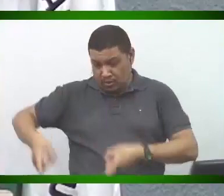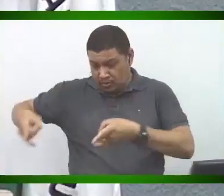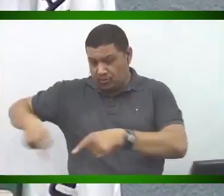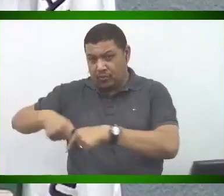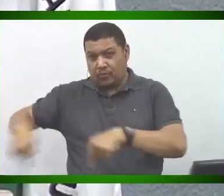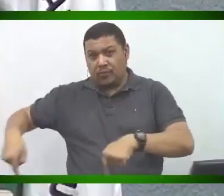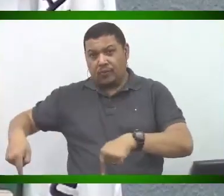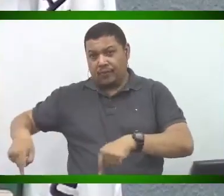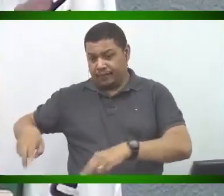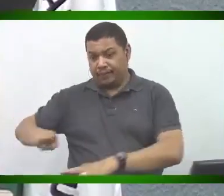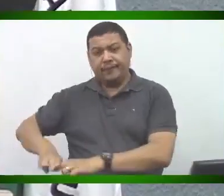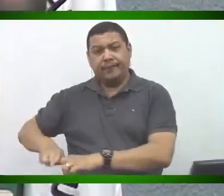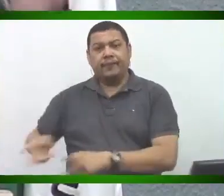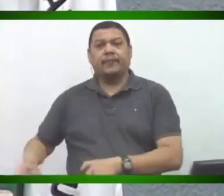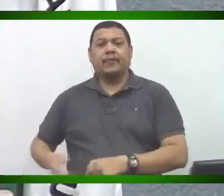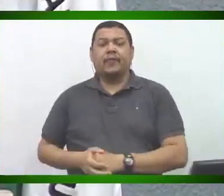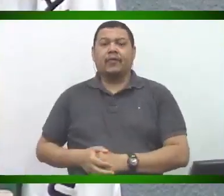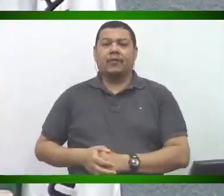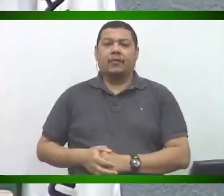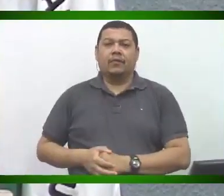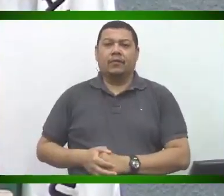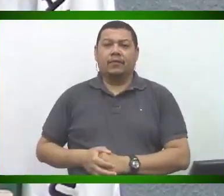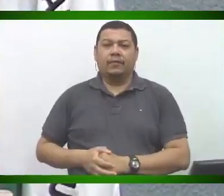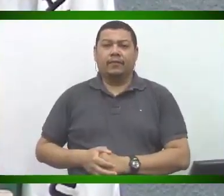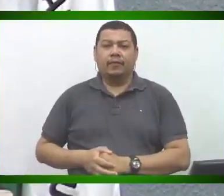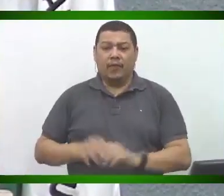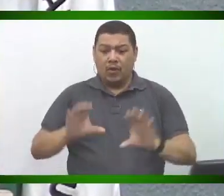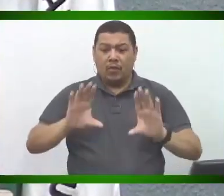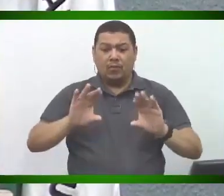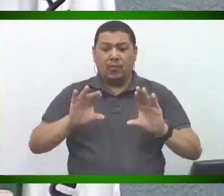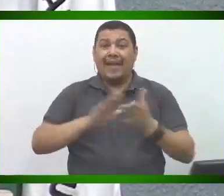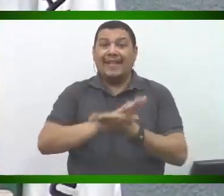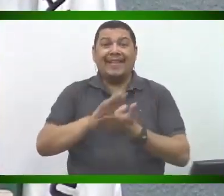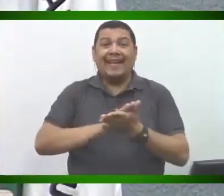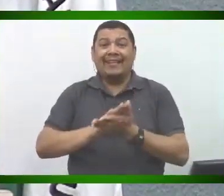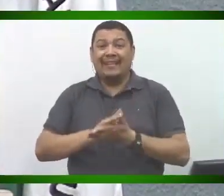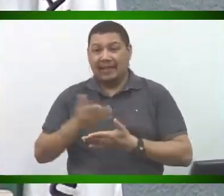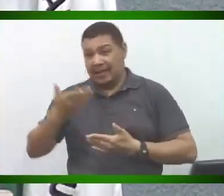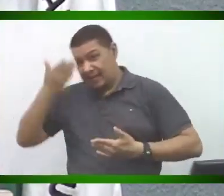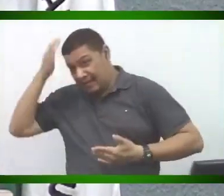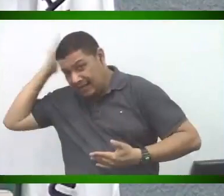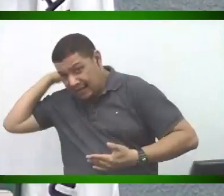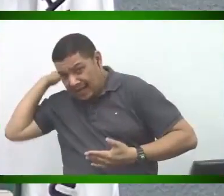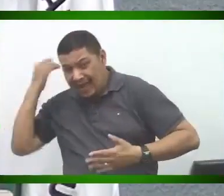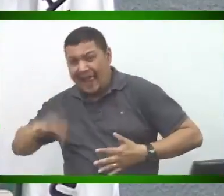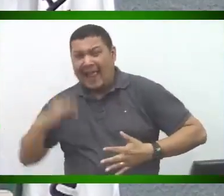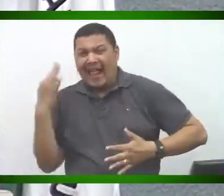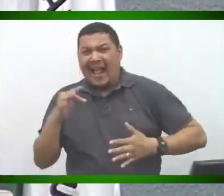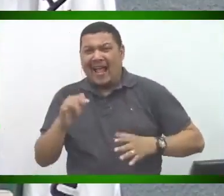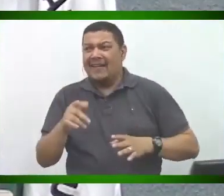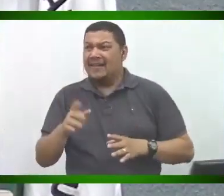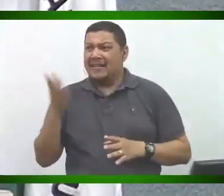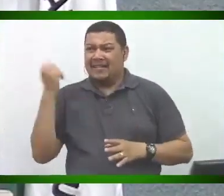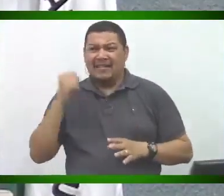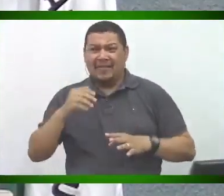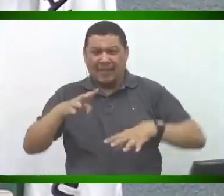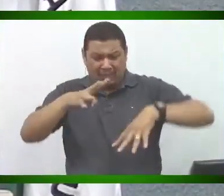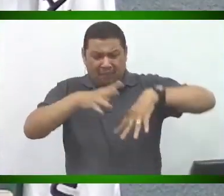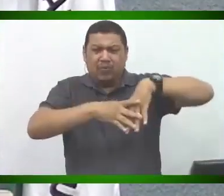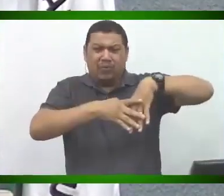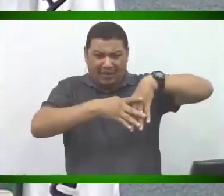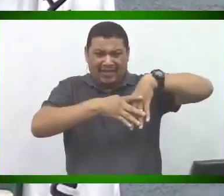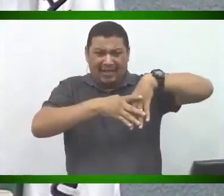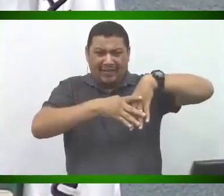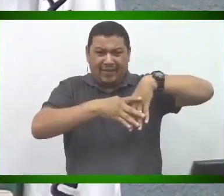euro, de maca sem colchão. As costas da pessoa pareciam aquelas grelhas assim, que